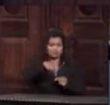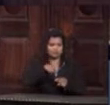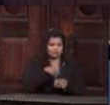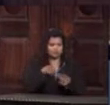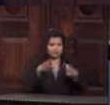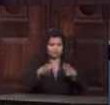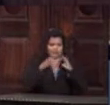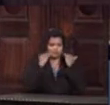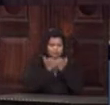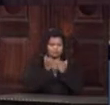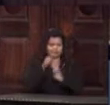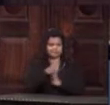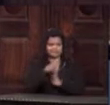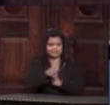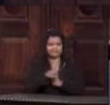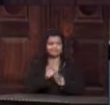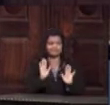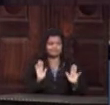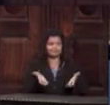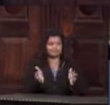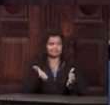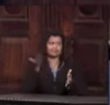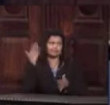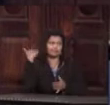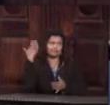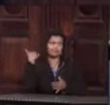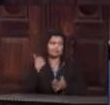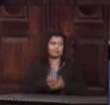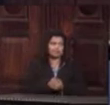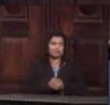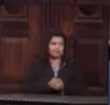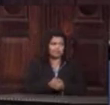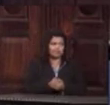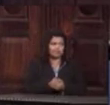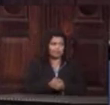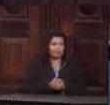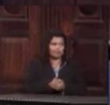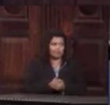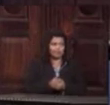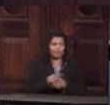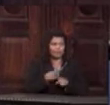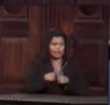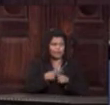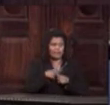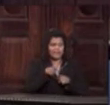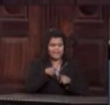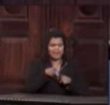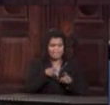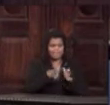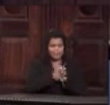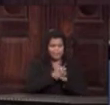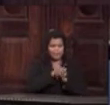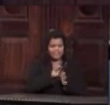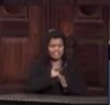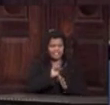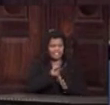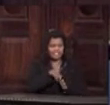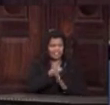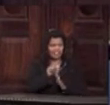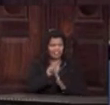deputado constituinte por pernambuco depois fui senador o senador mais jovem da história da república pelo estado de pernambuco